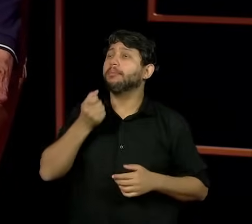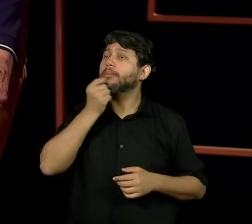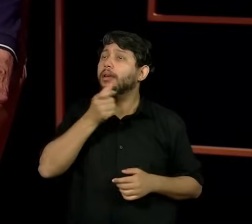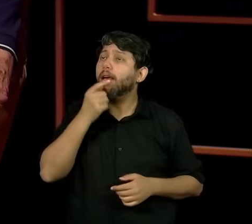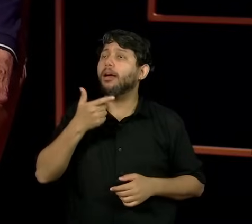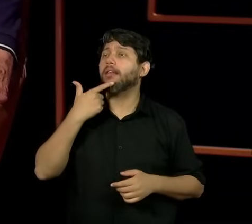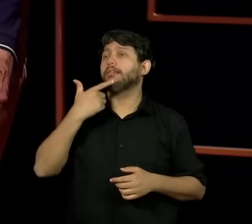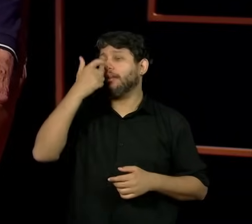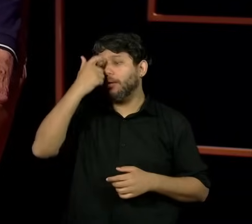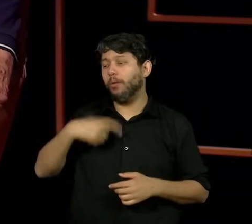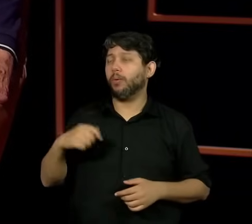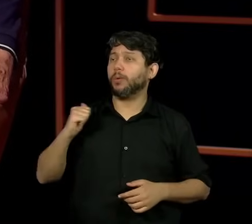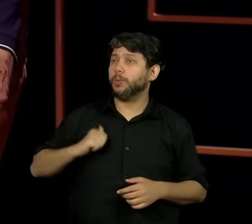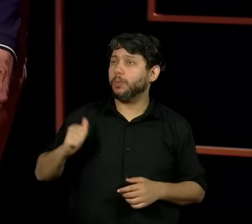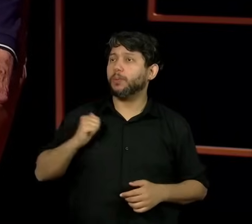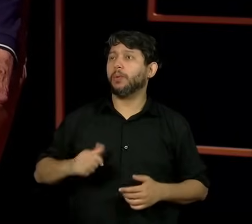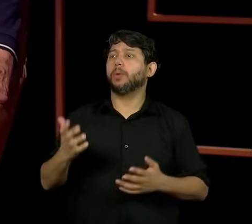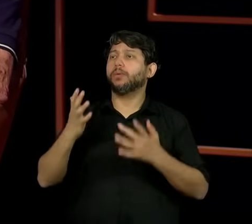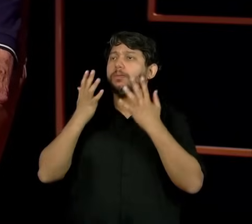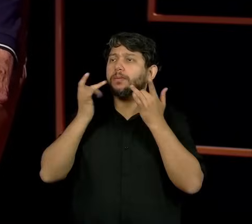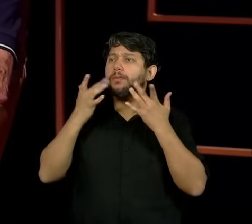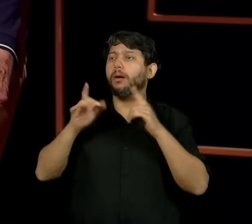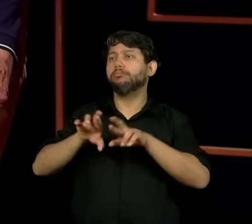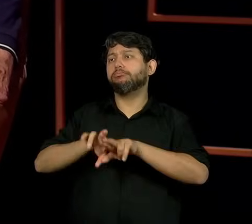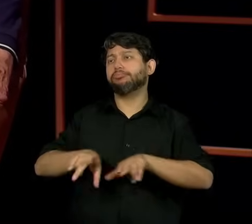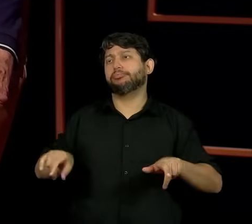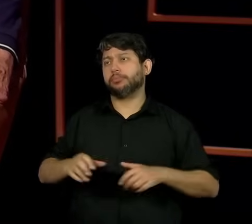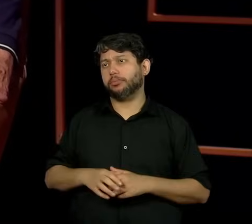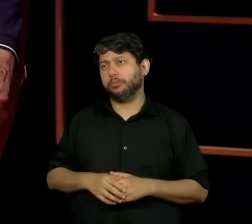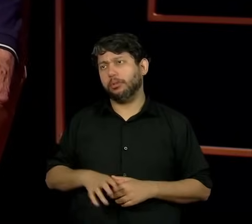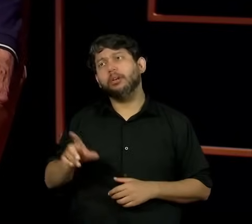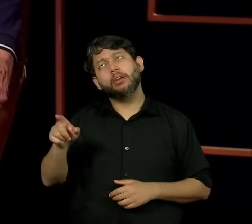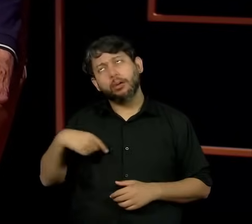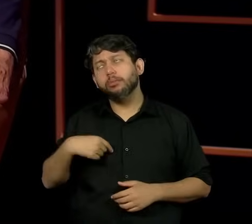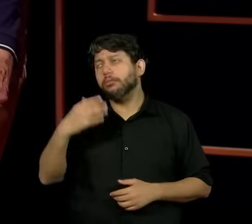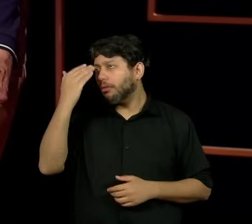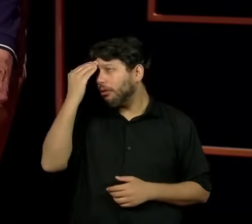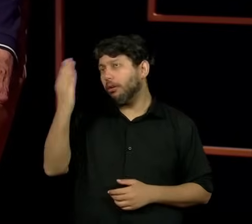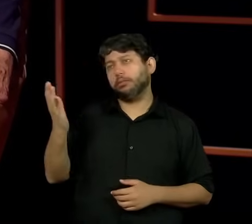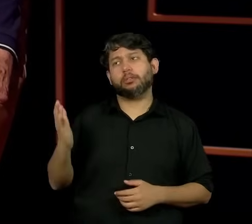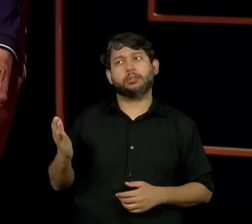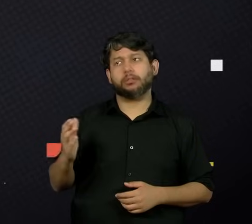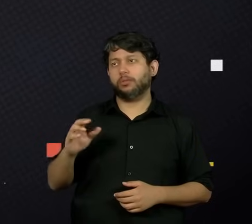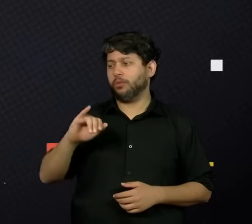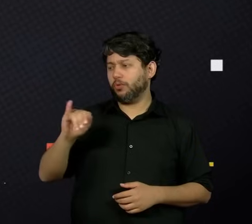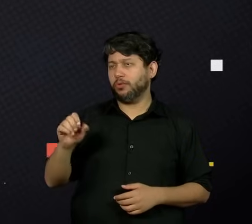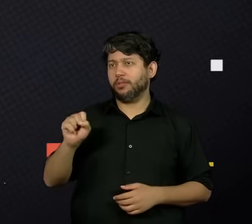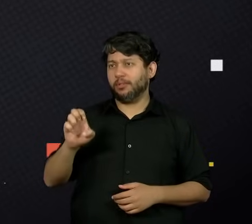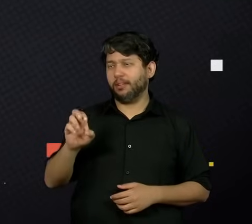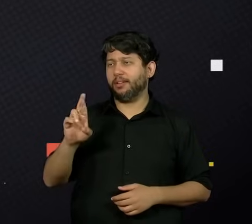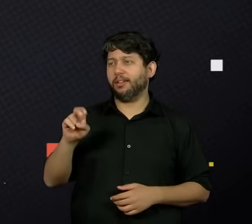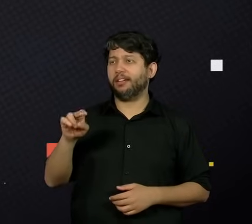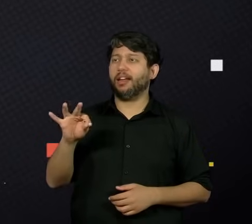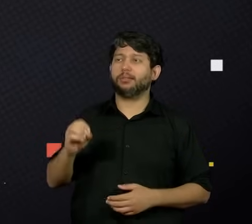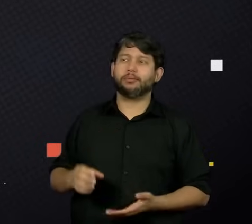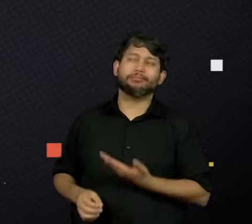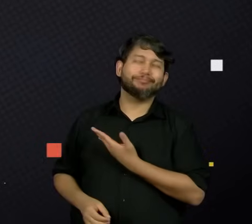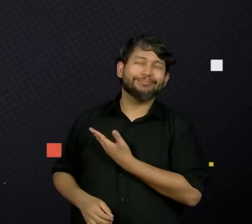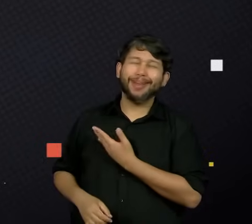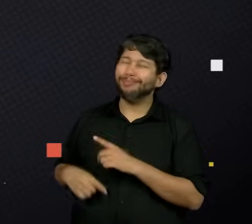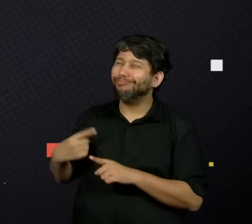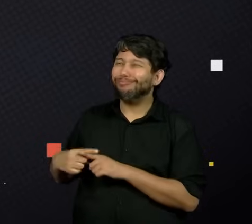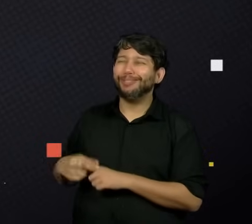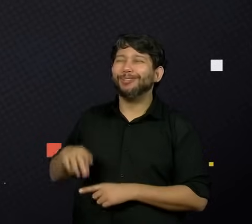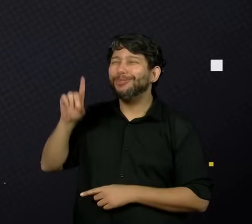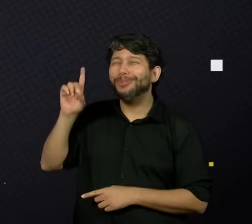ator, espetáculos que eu devo muito ao José Renato Pécora, que foi um grande diretor,